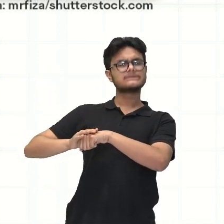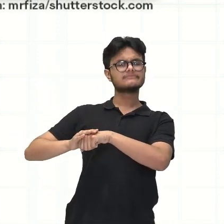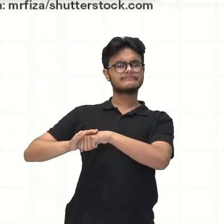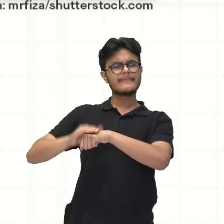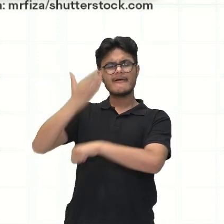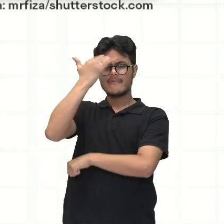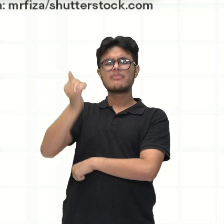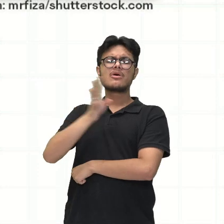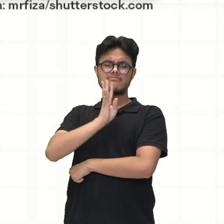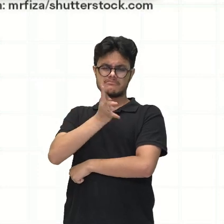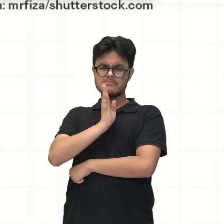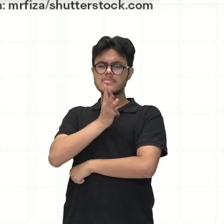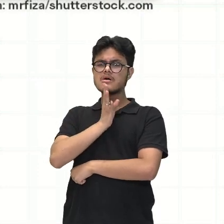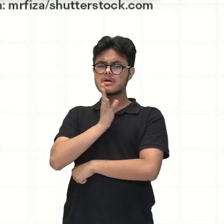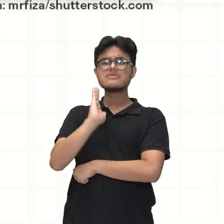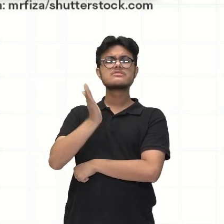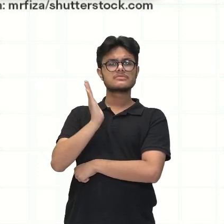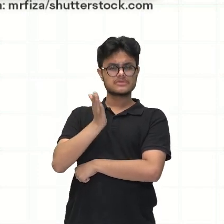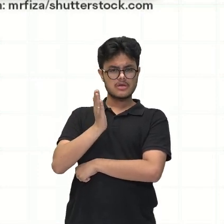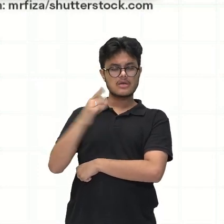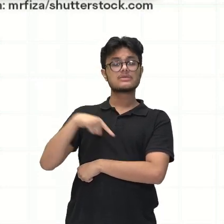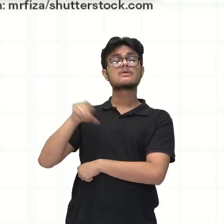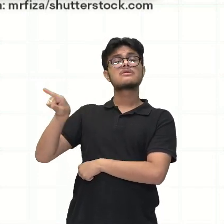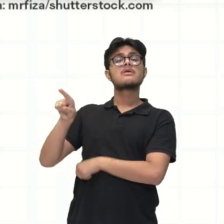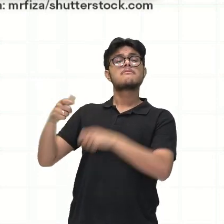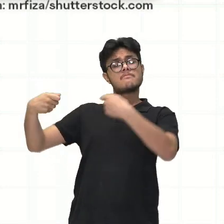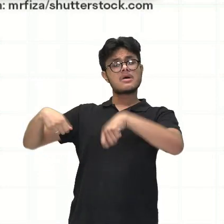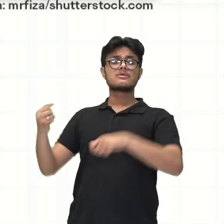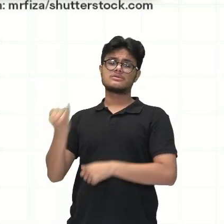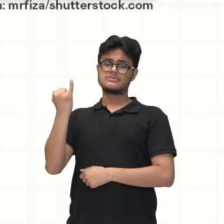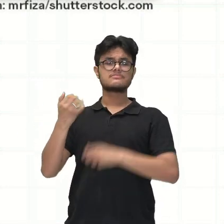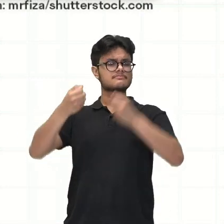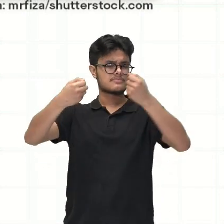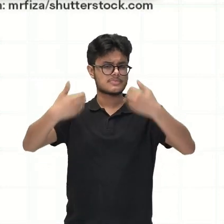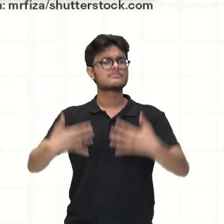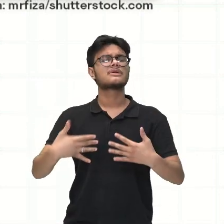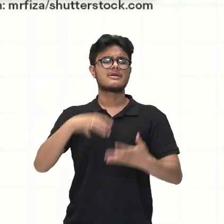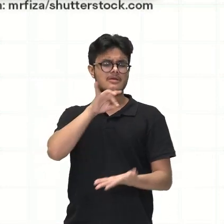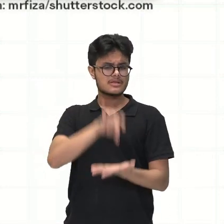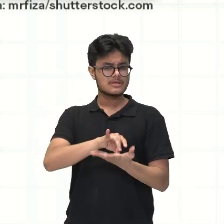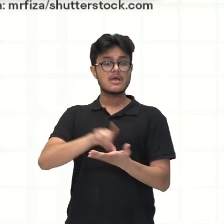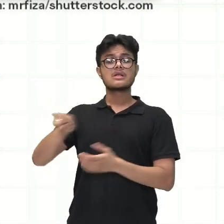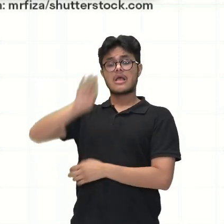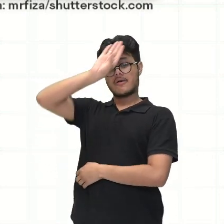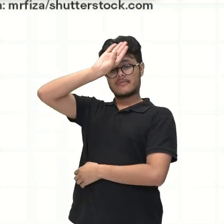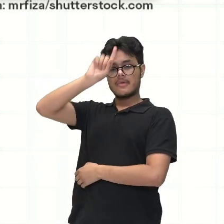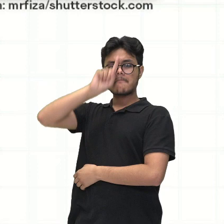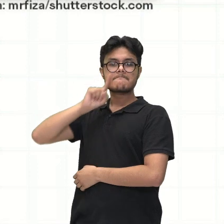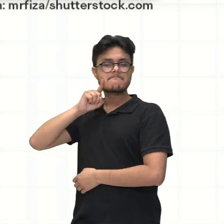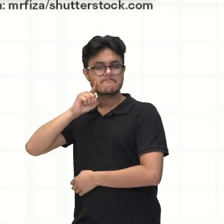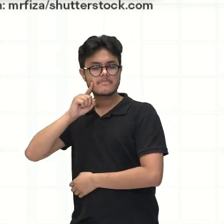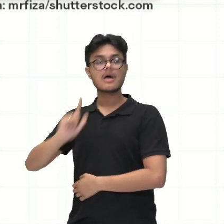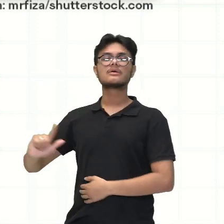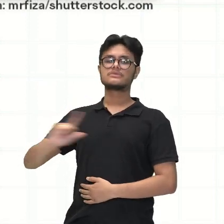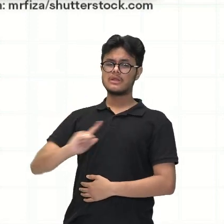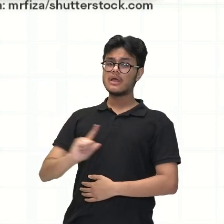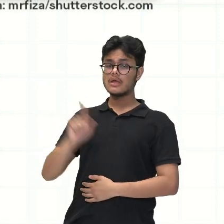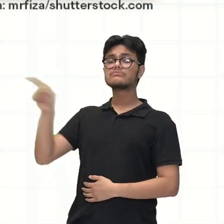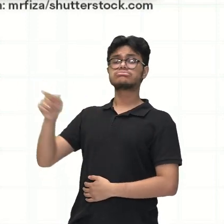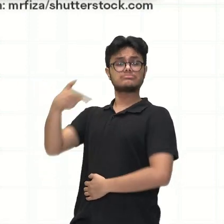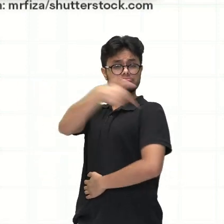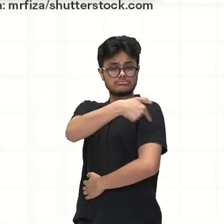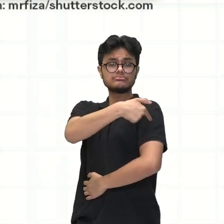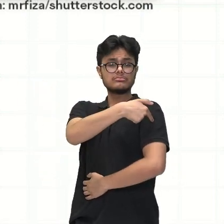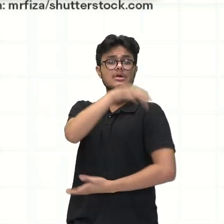conhecida, né? É importante que a gente fale que a febre amarela, ela é uma doença que tem vacina